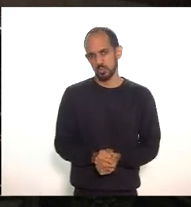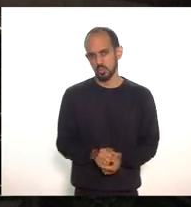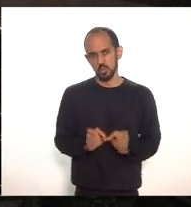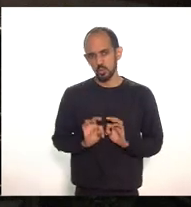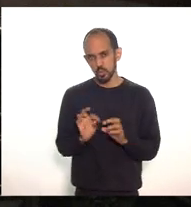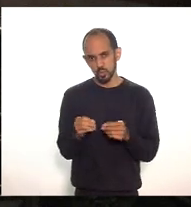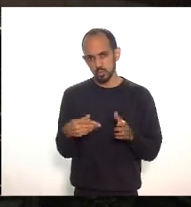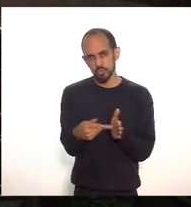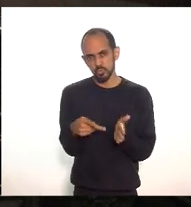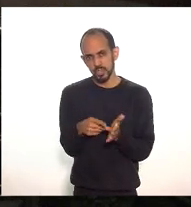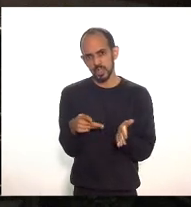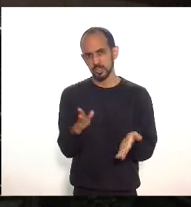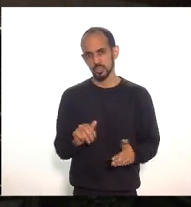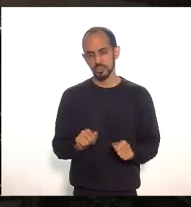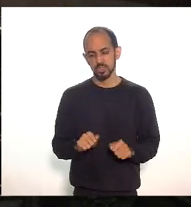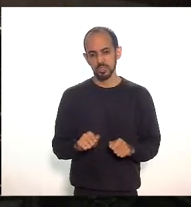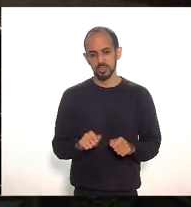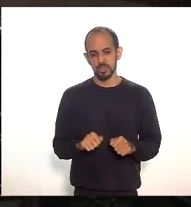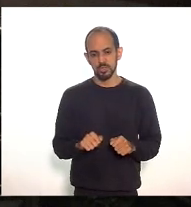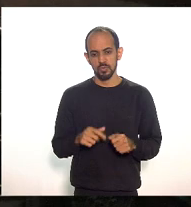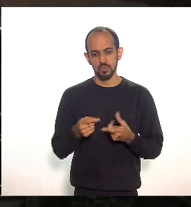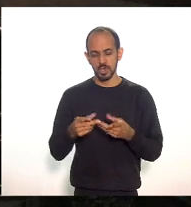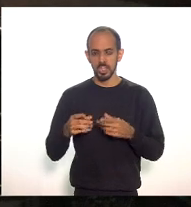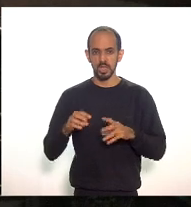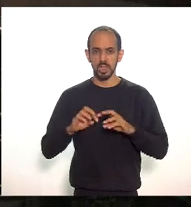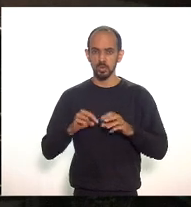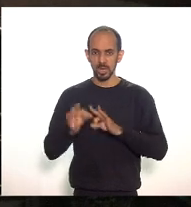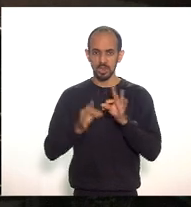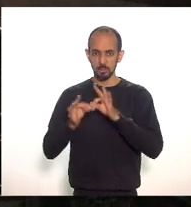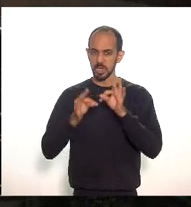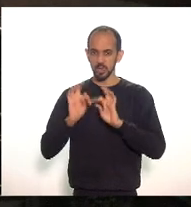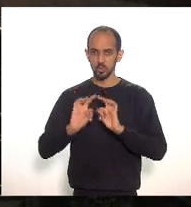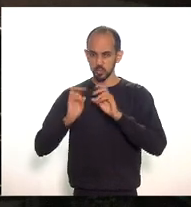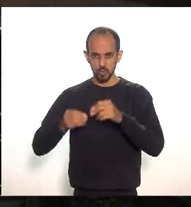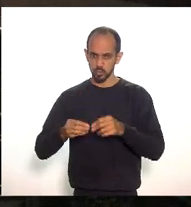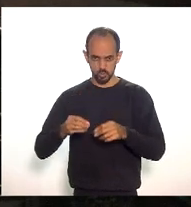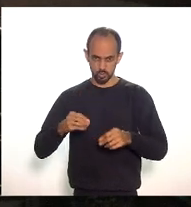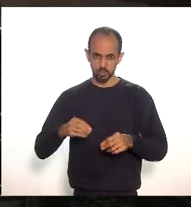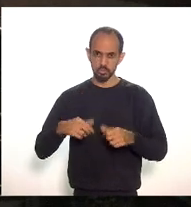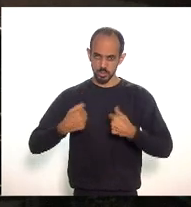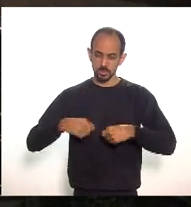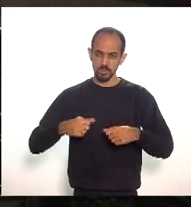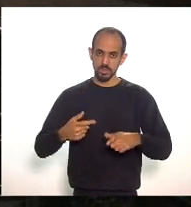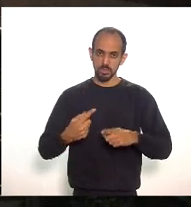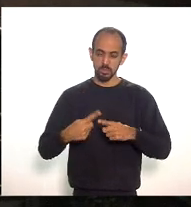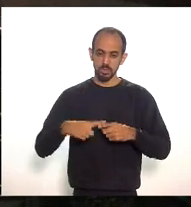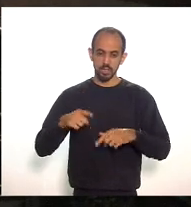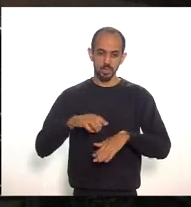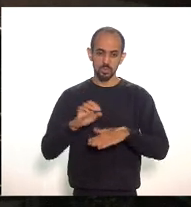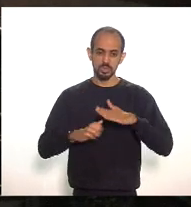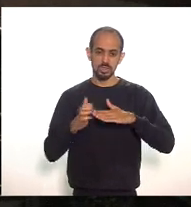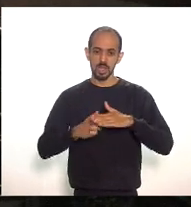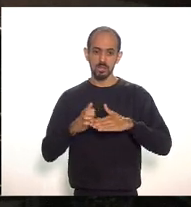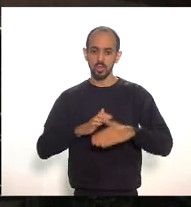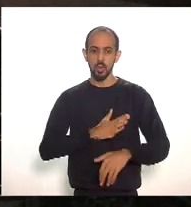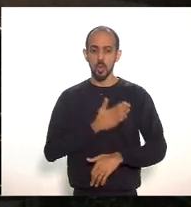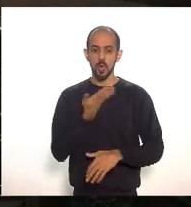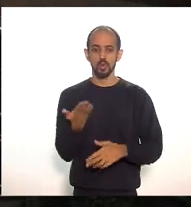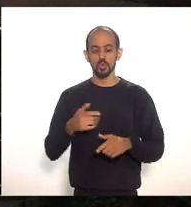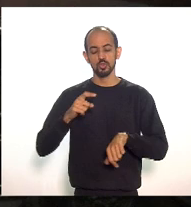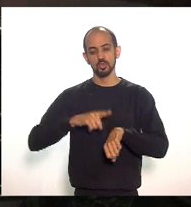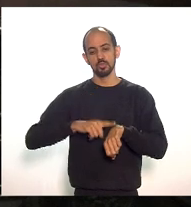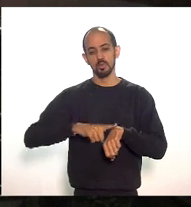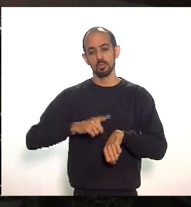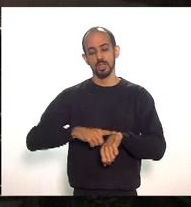privatizar o tratamento de água é assim que tem que ser o estado ele é horroroso na hora